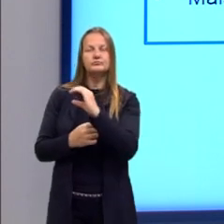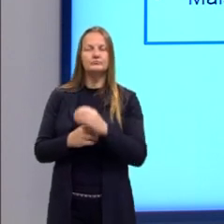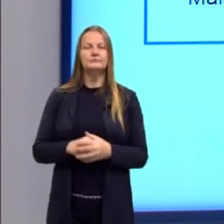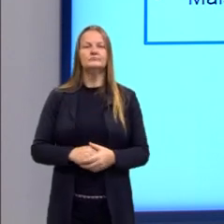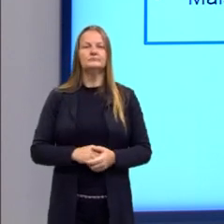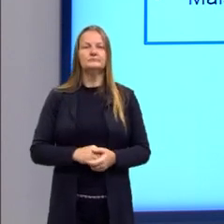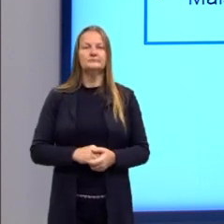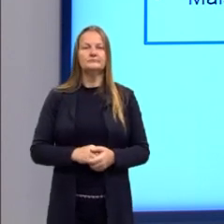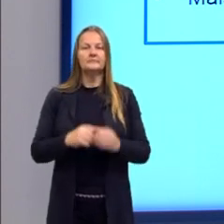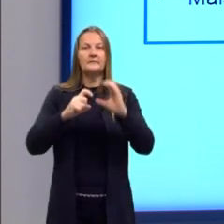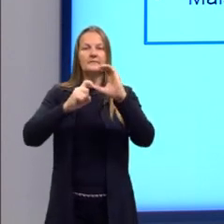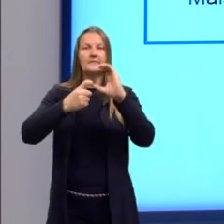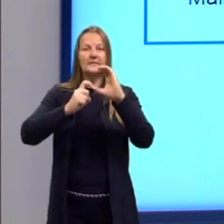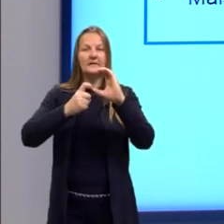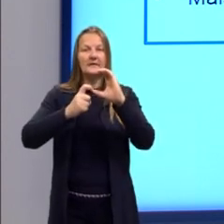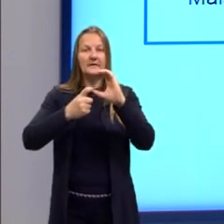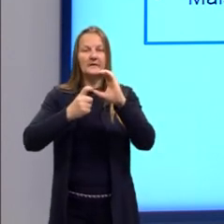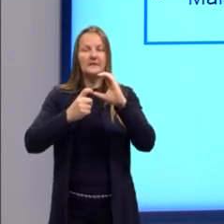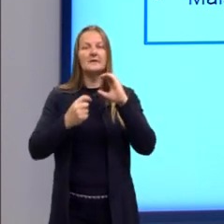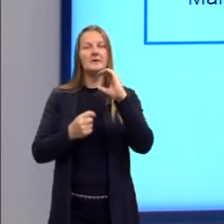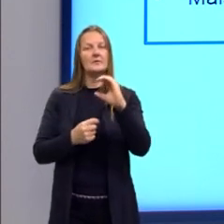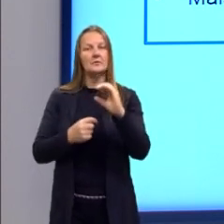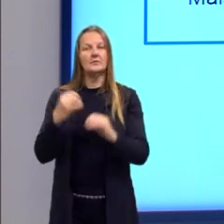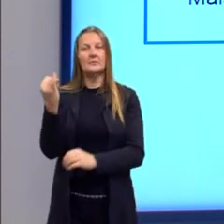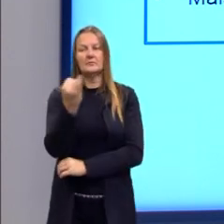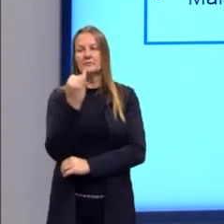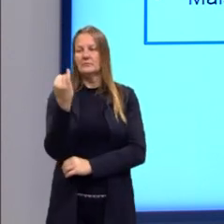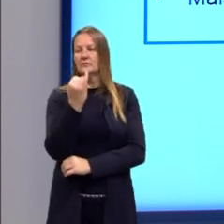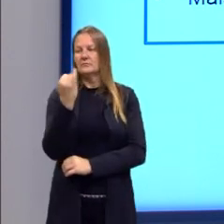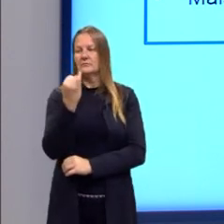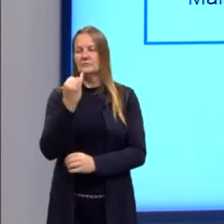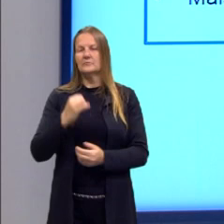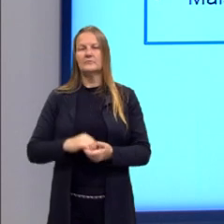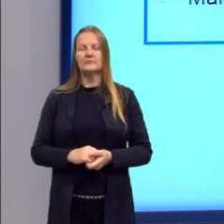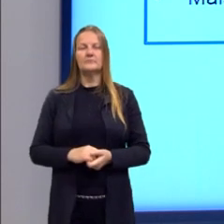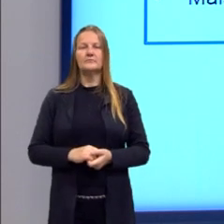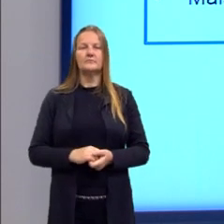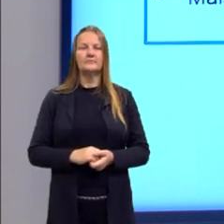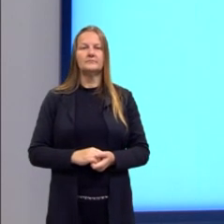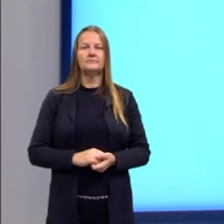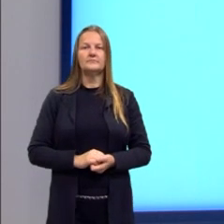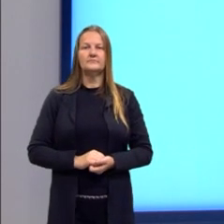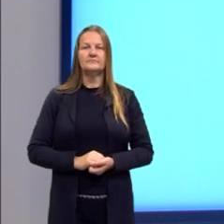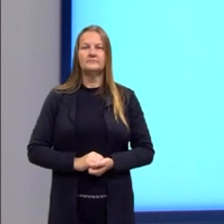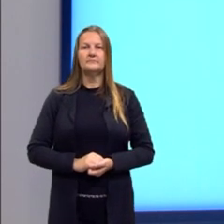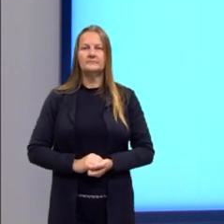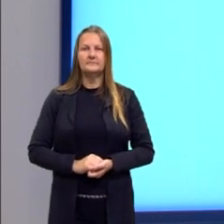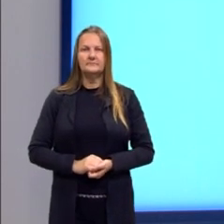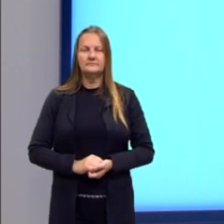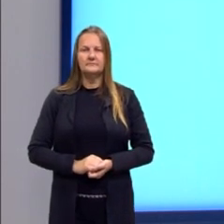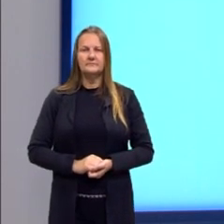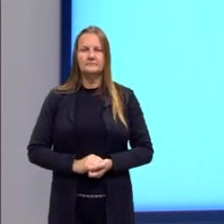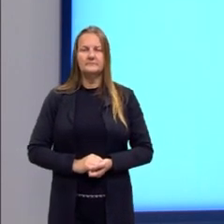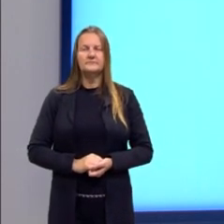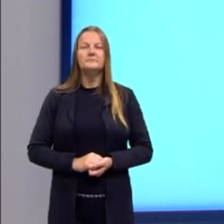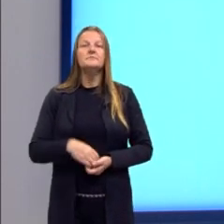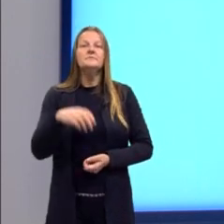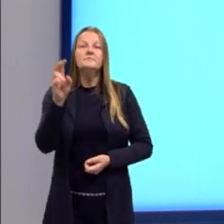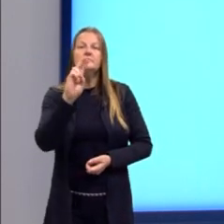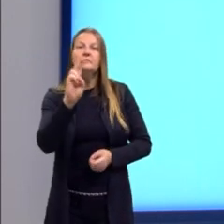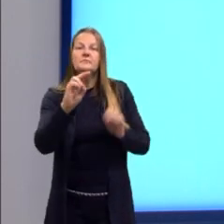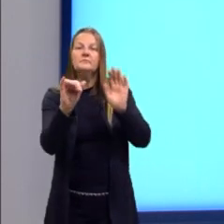então tem que tá sempre anotando e esses esses conteúdos nessas lembretes Oi e A